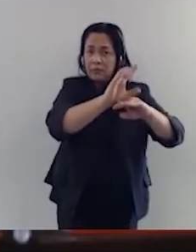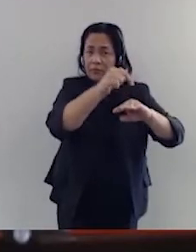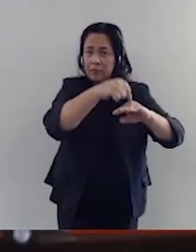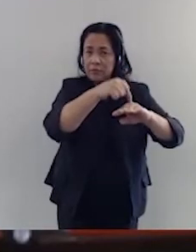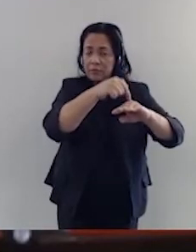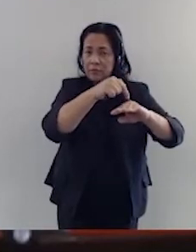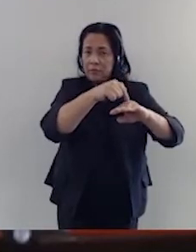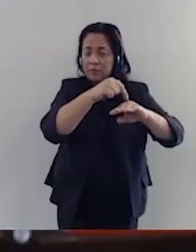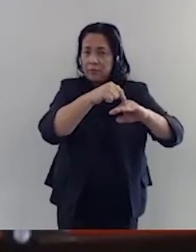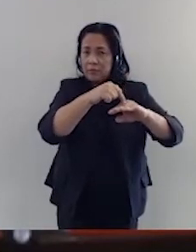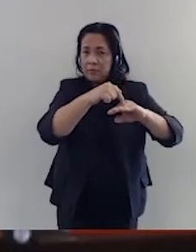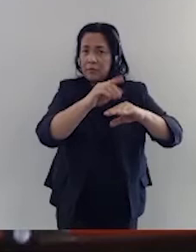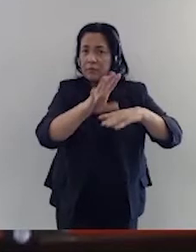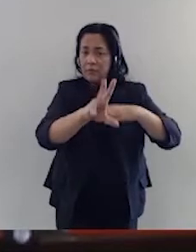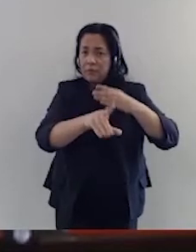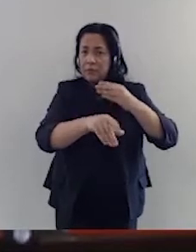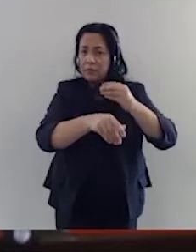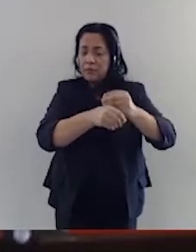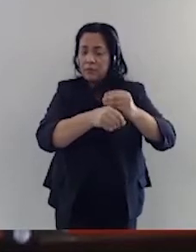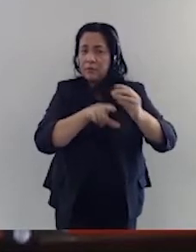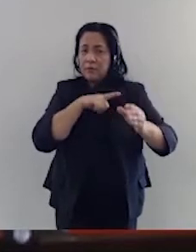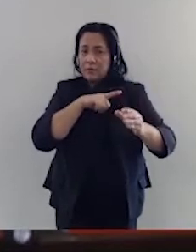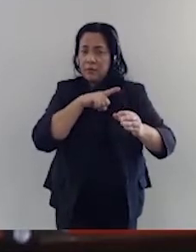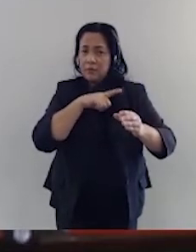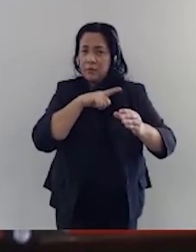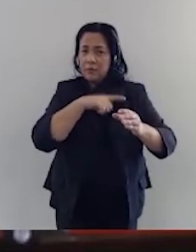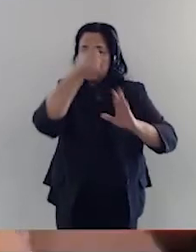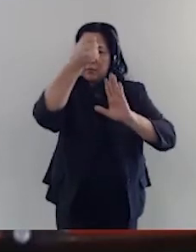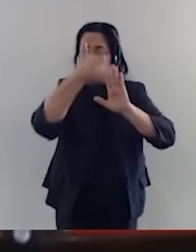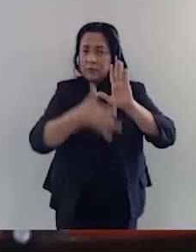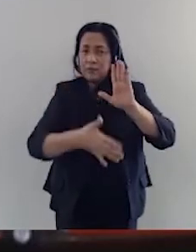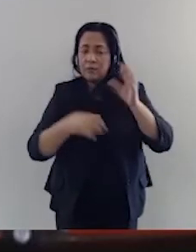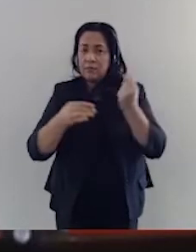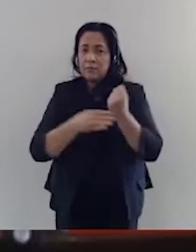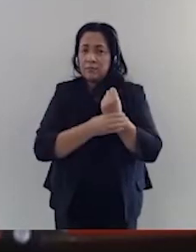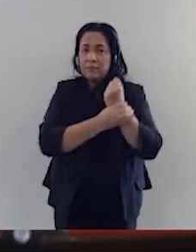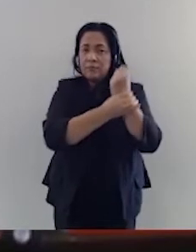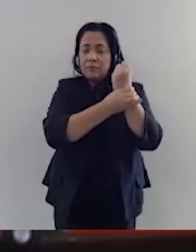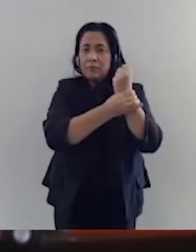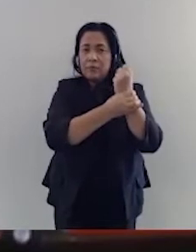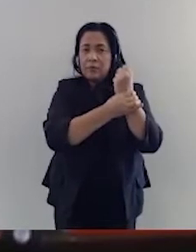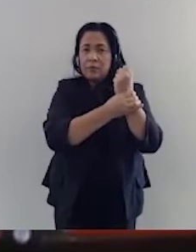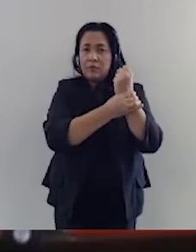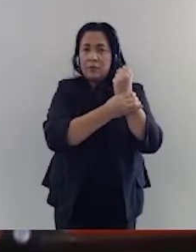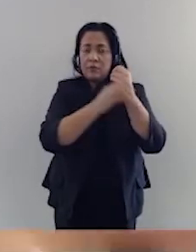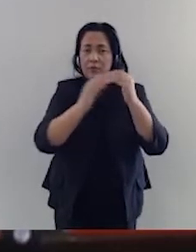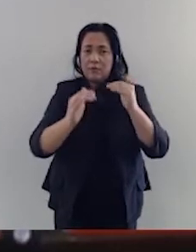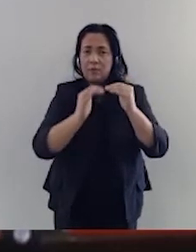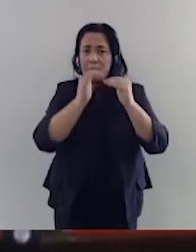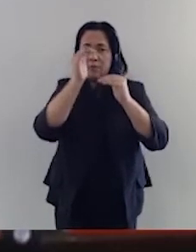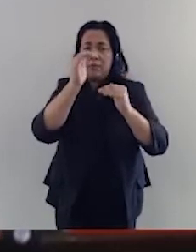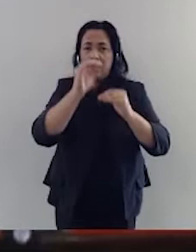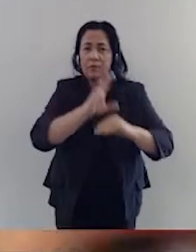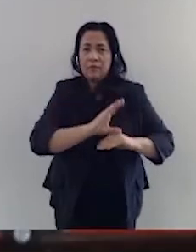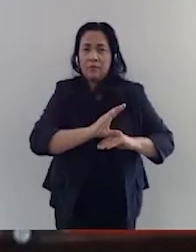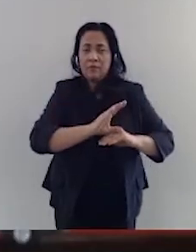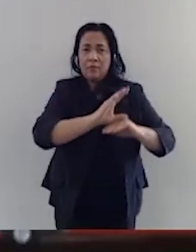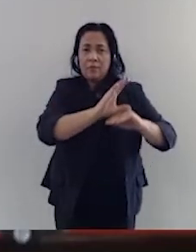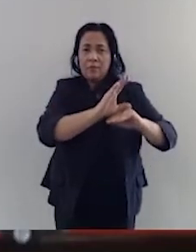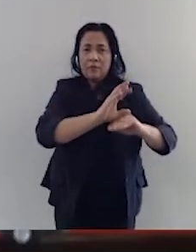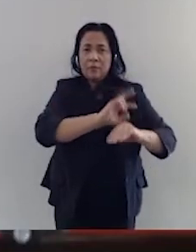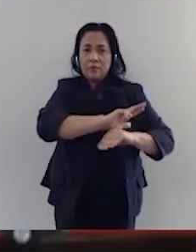implementou, ainda estabeleceu garantias que superam em muito as constituições